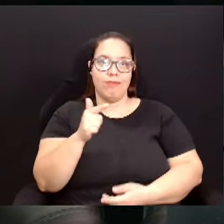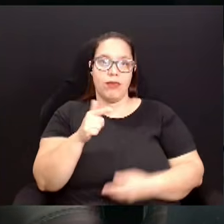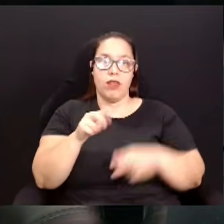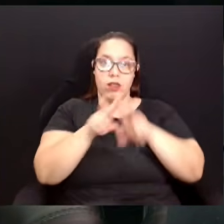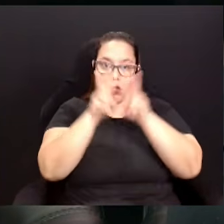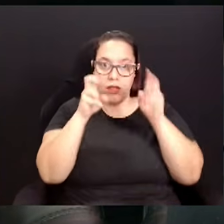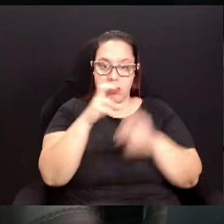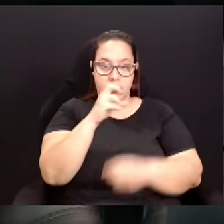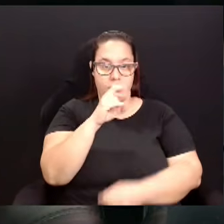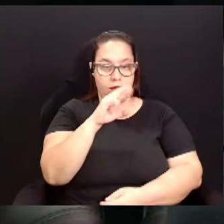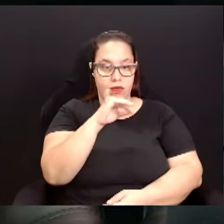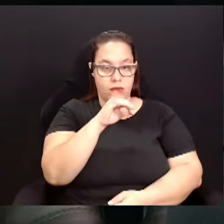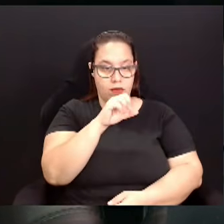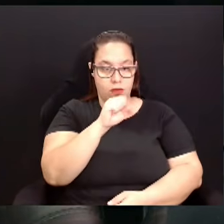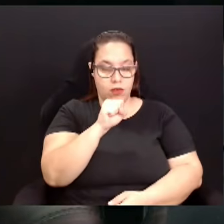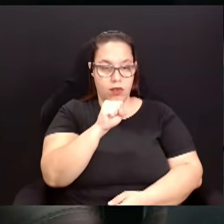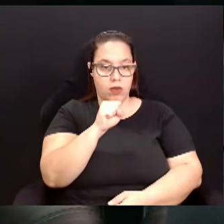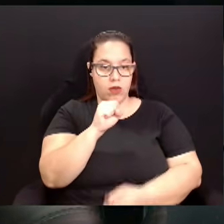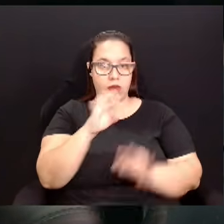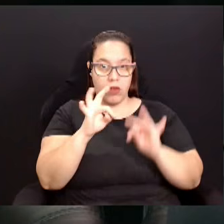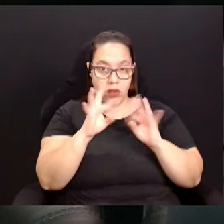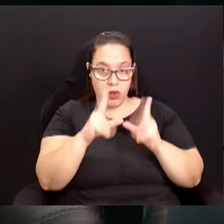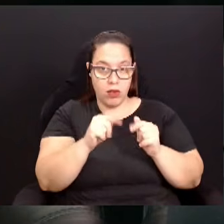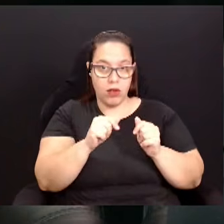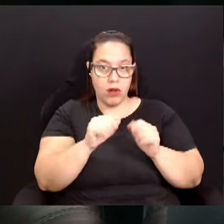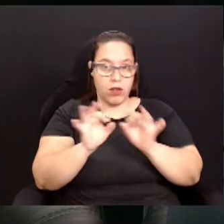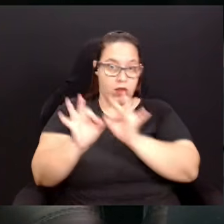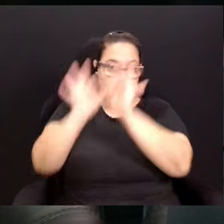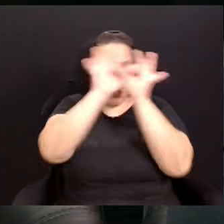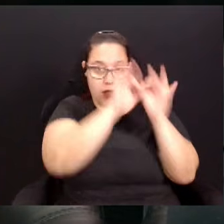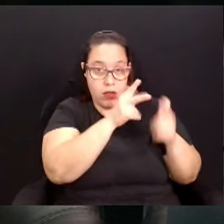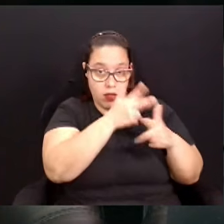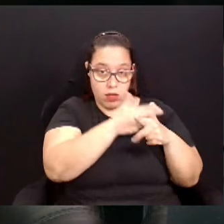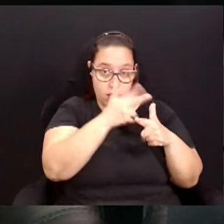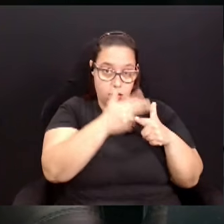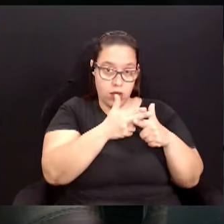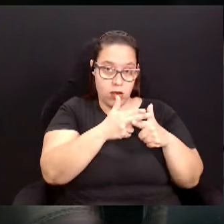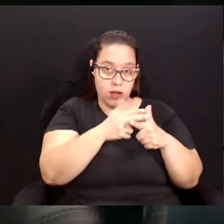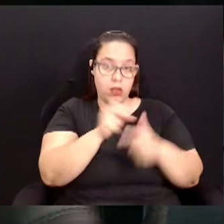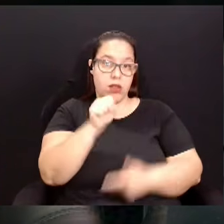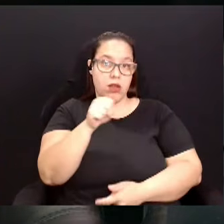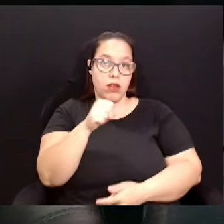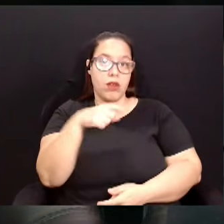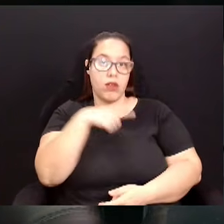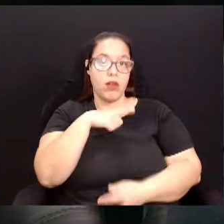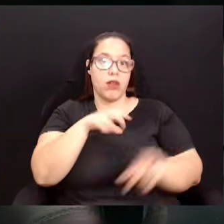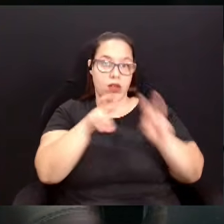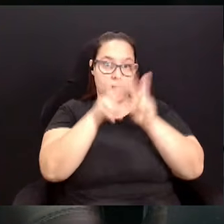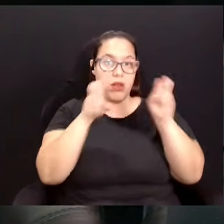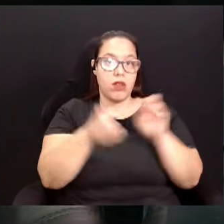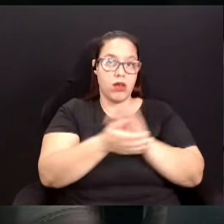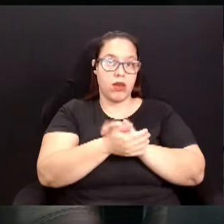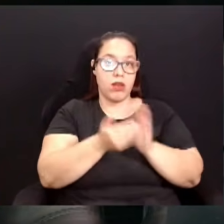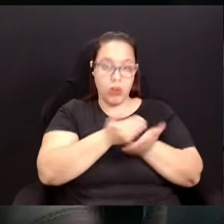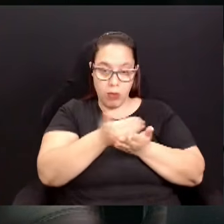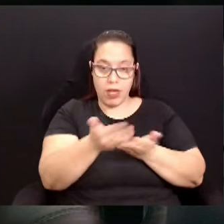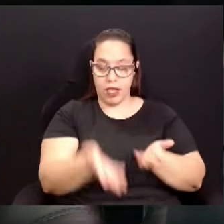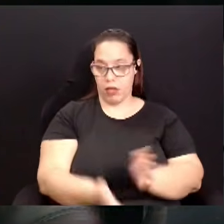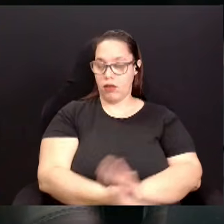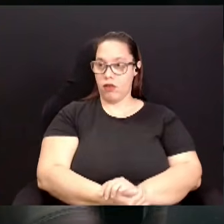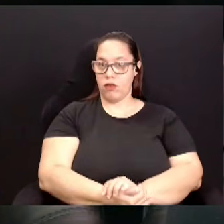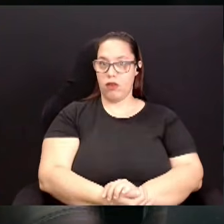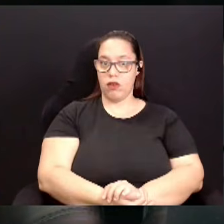Ok, todo mundo assiste série, não assiste série? Assiste, então você tem assunto. Então a gente vai começar aí. No tema série,